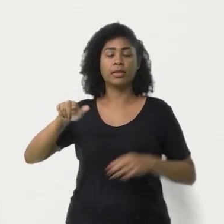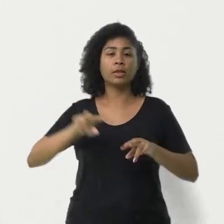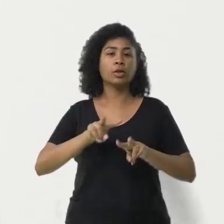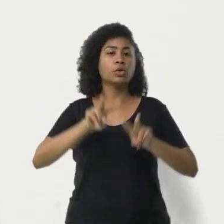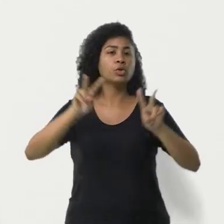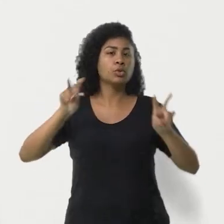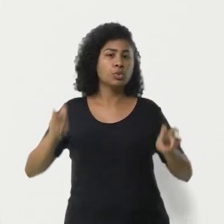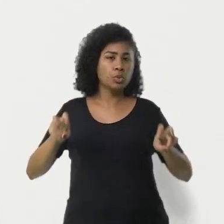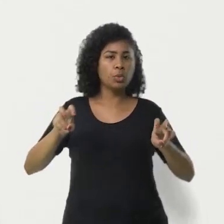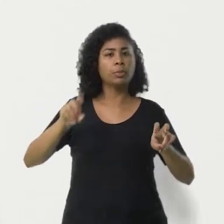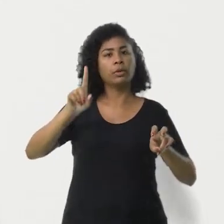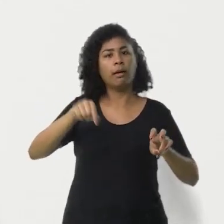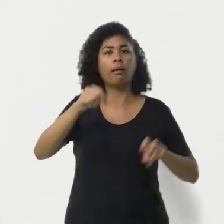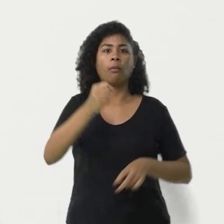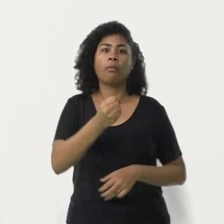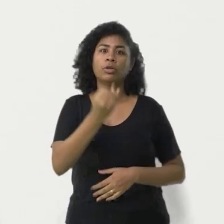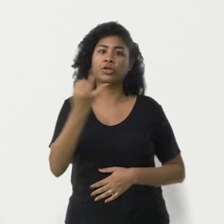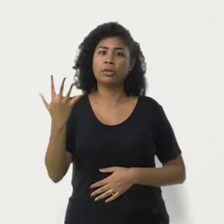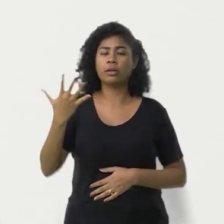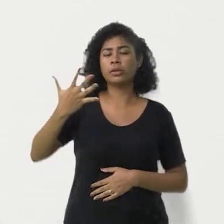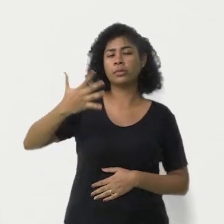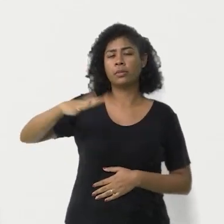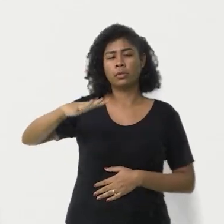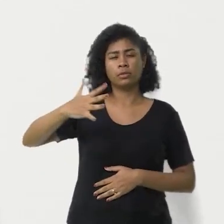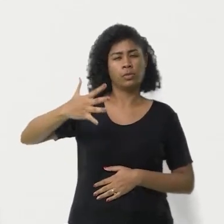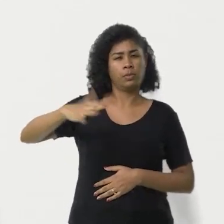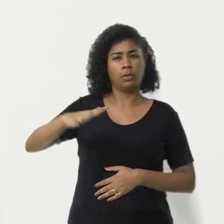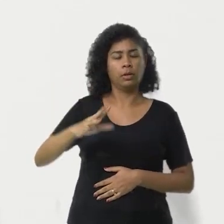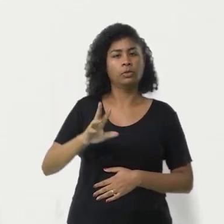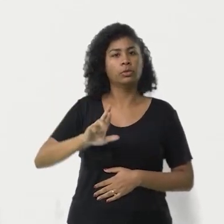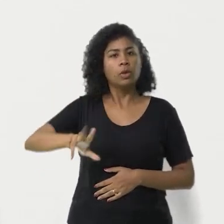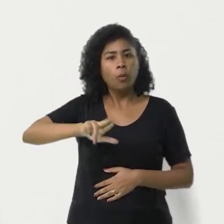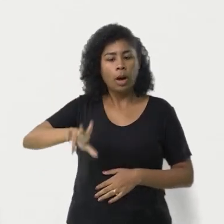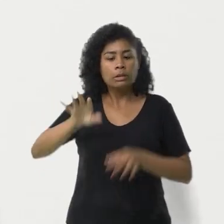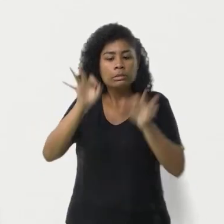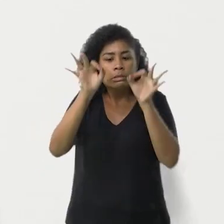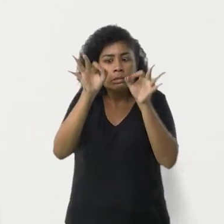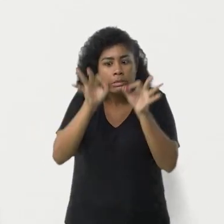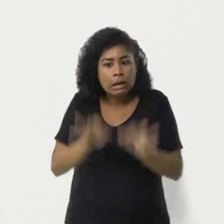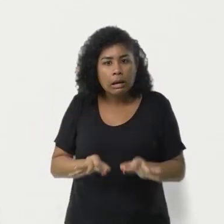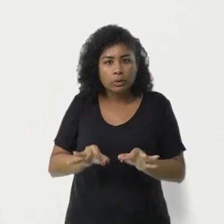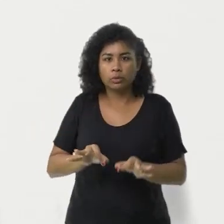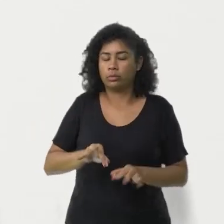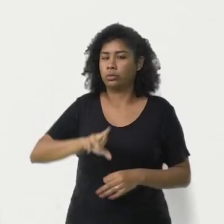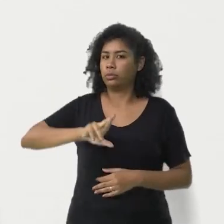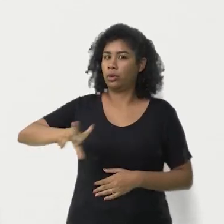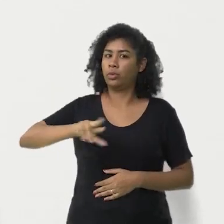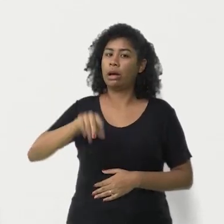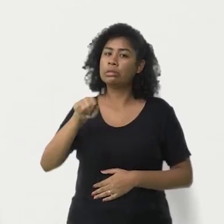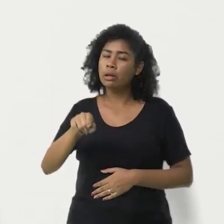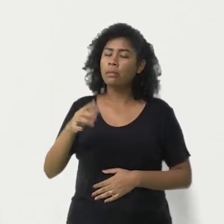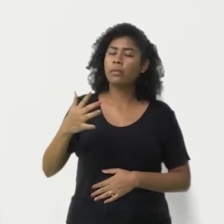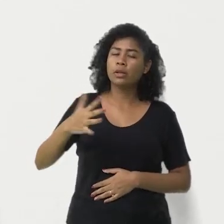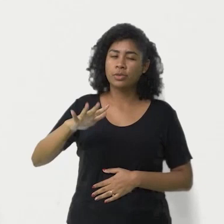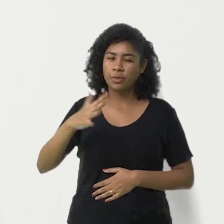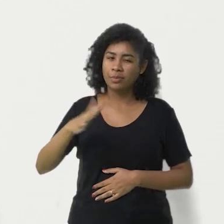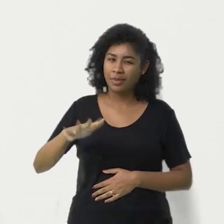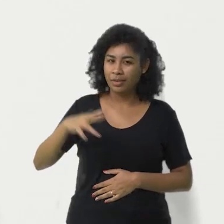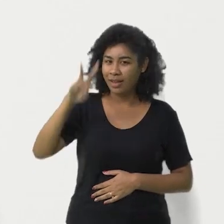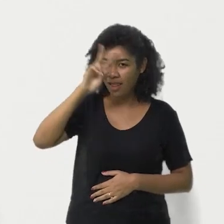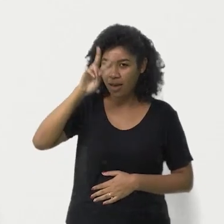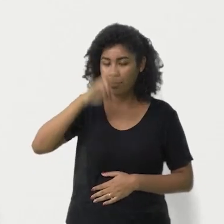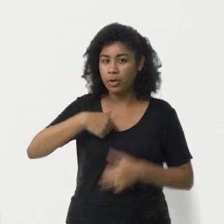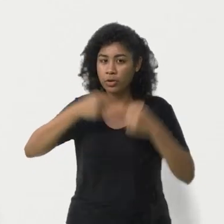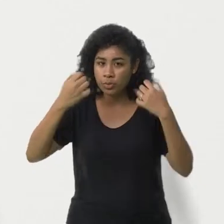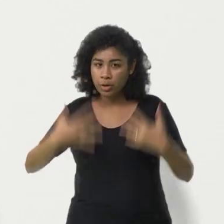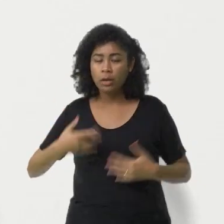quantidade aproximada, tá? Não é uma exatidão, é aproximadamente, porque a gente verificou, né? Existem